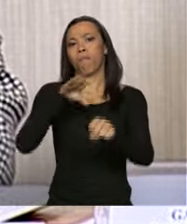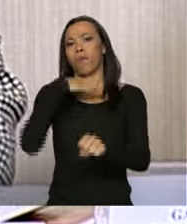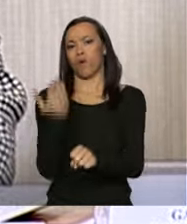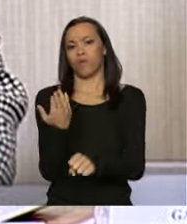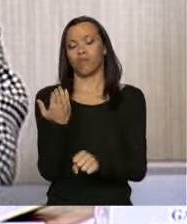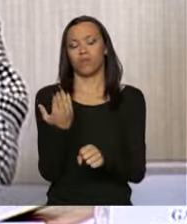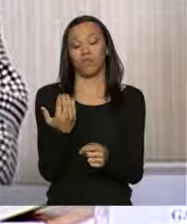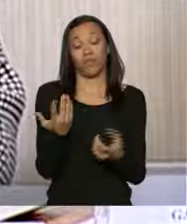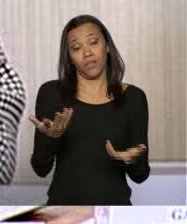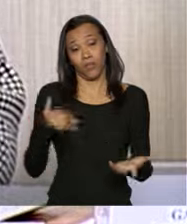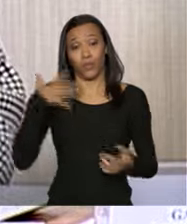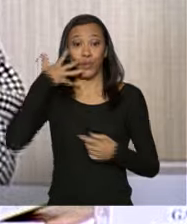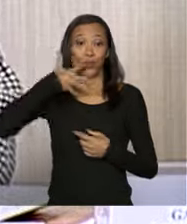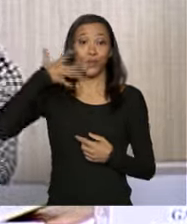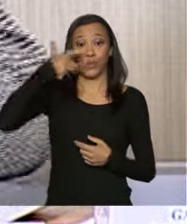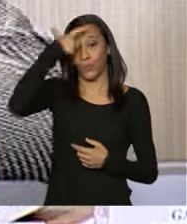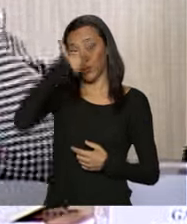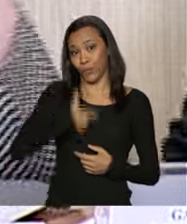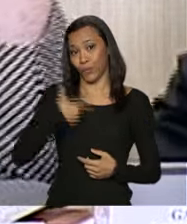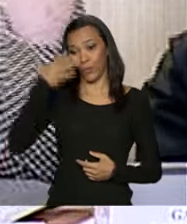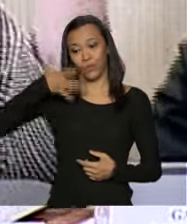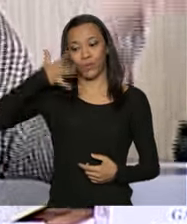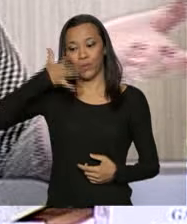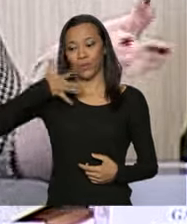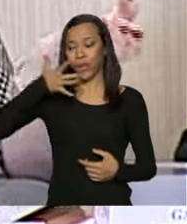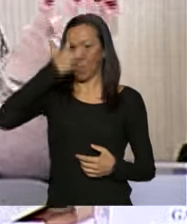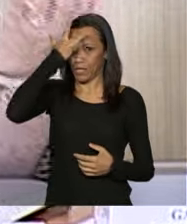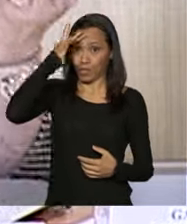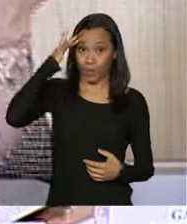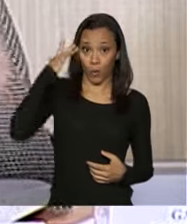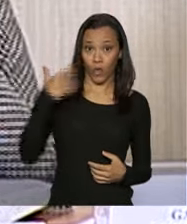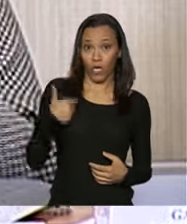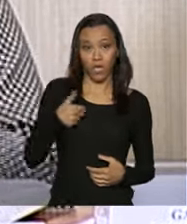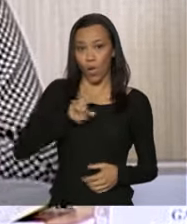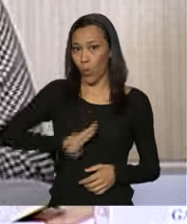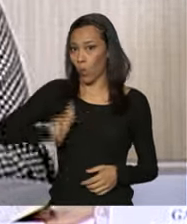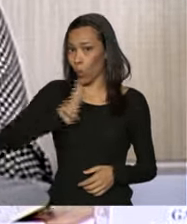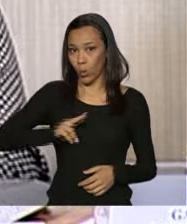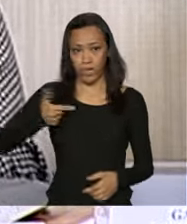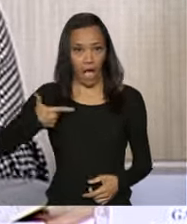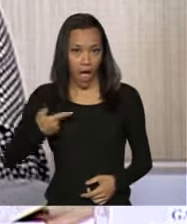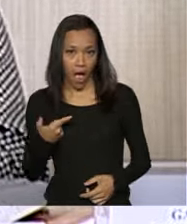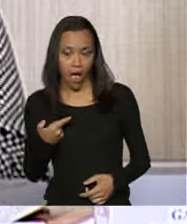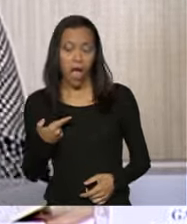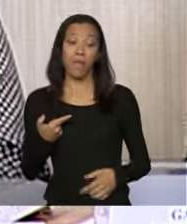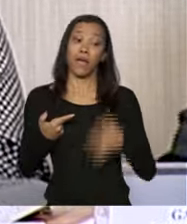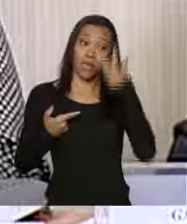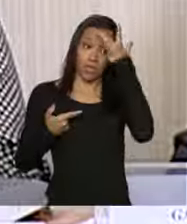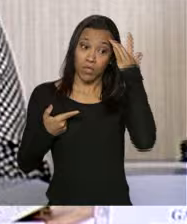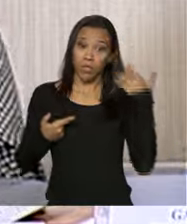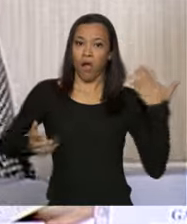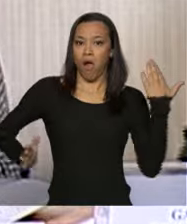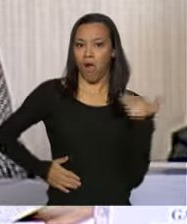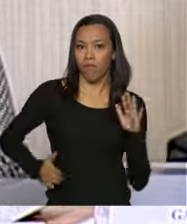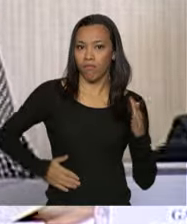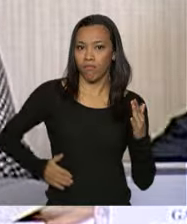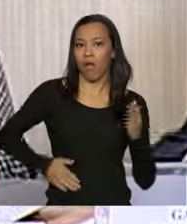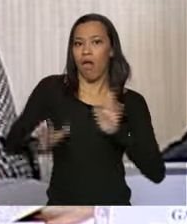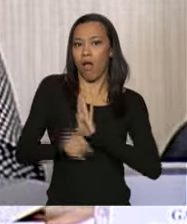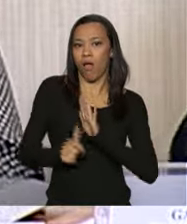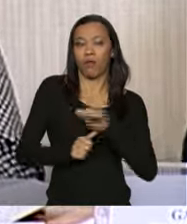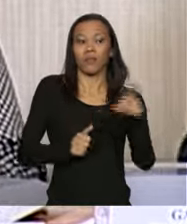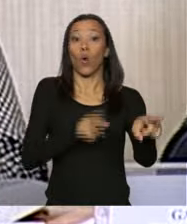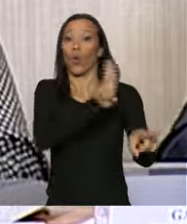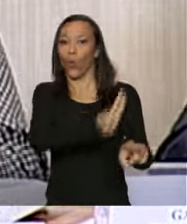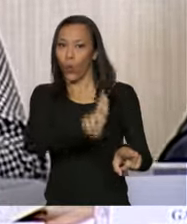E o discurso de que o cidadão de bem está desarmado e os bandidos estão armados, ele não é